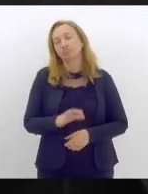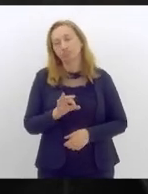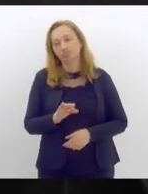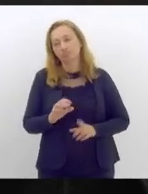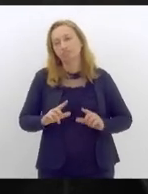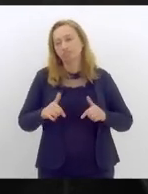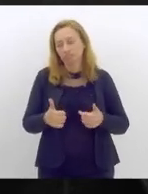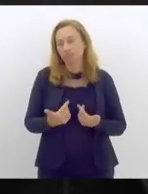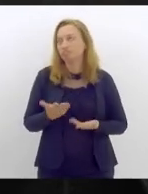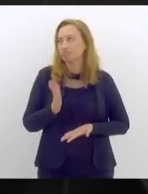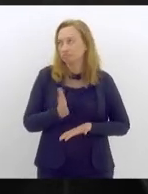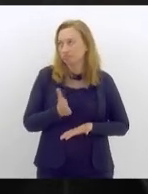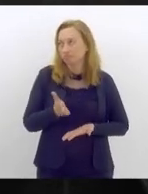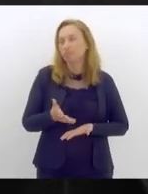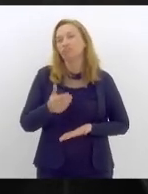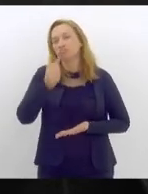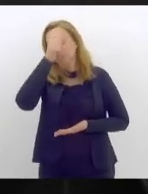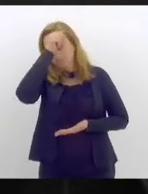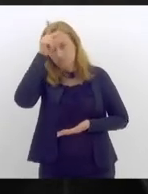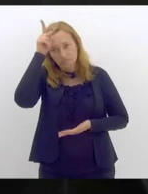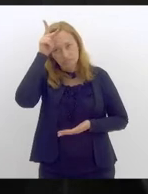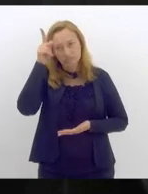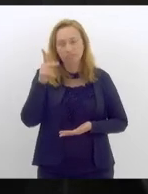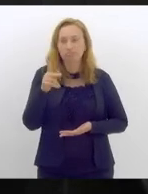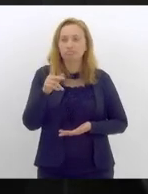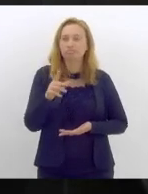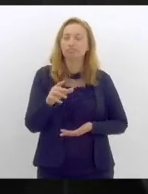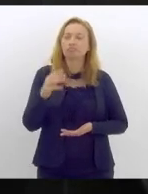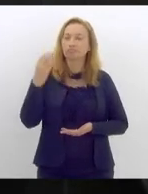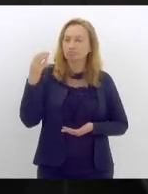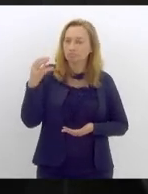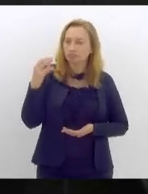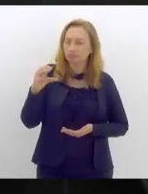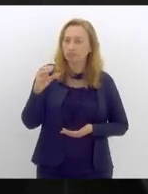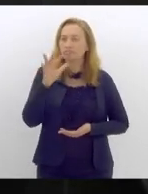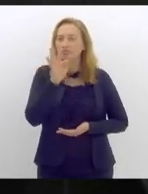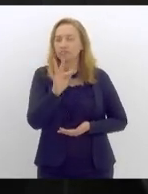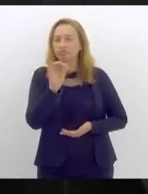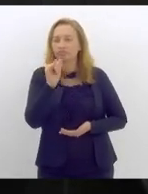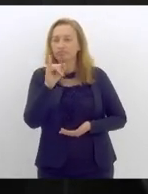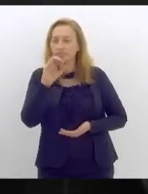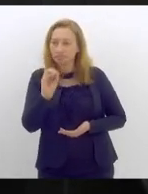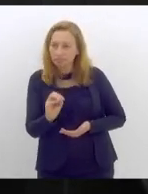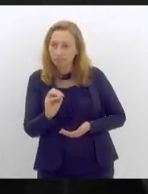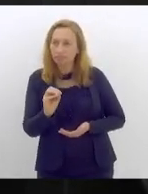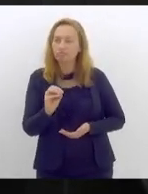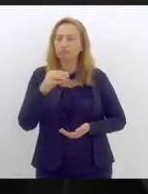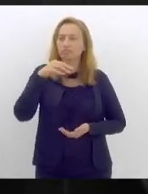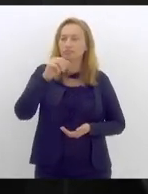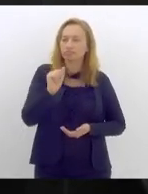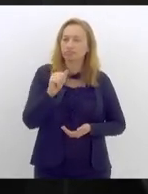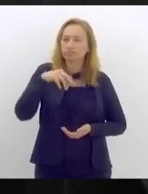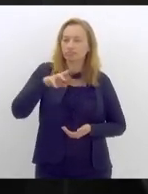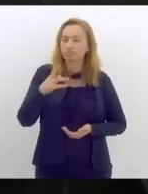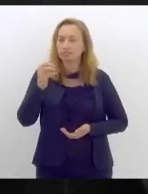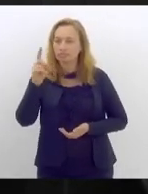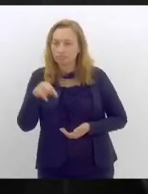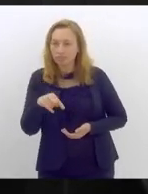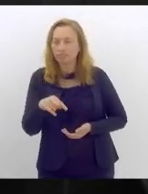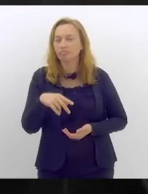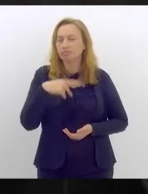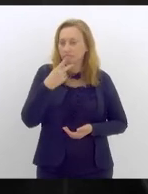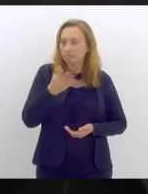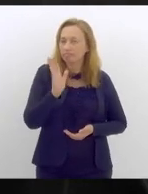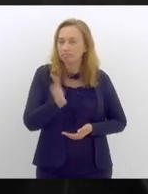reações já os prefeitos AXL grael de Niterói Fabiano horta de Maricá já se manifestaram né não podiam deixar